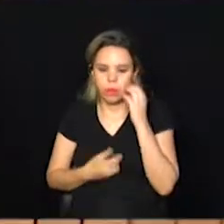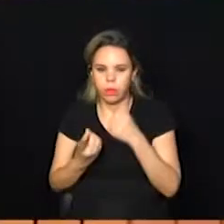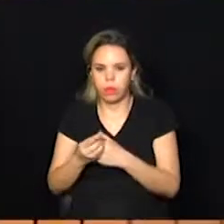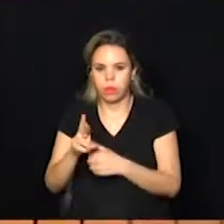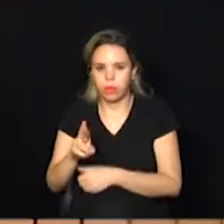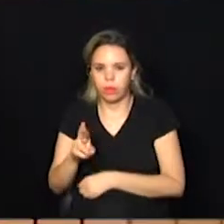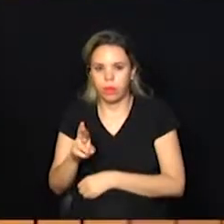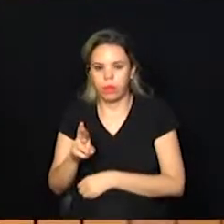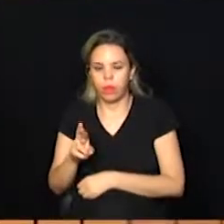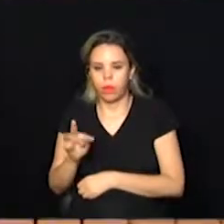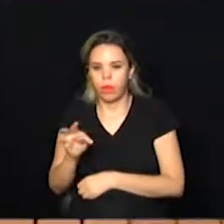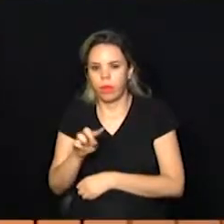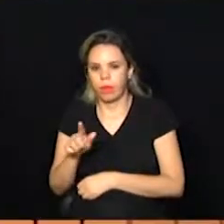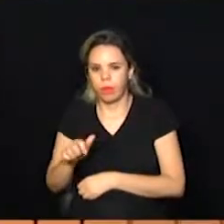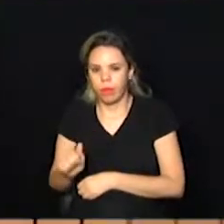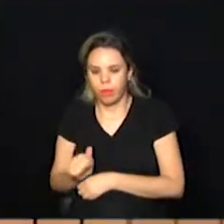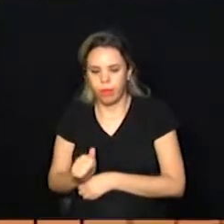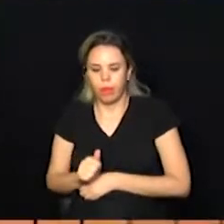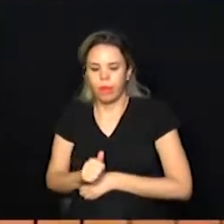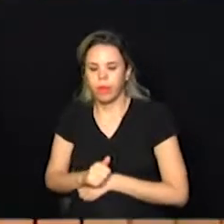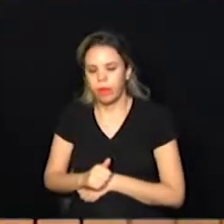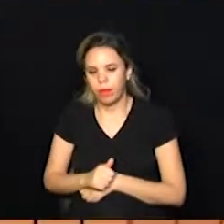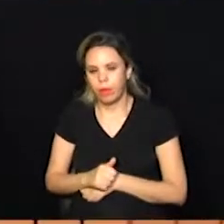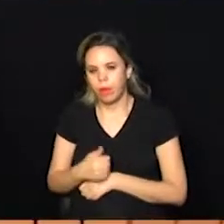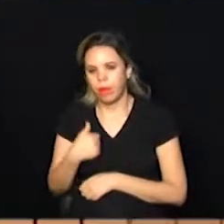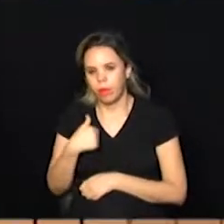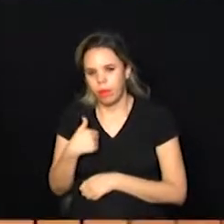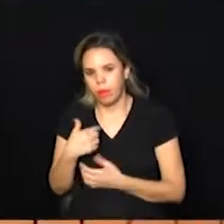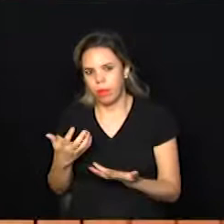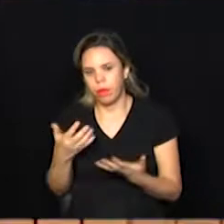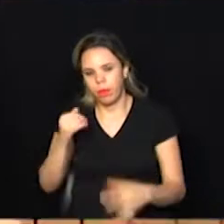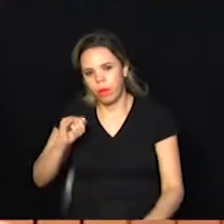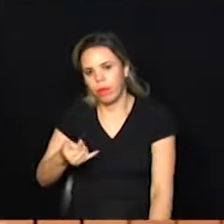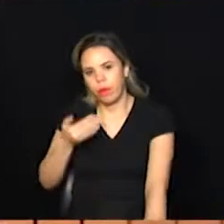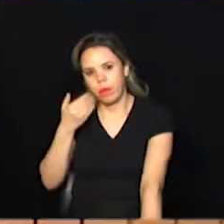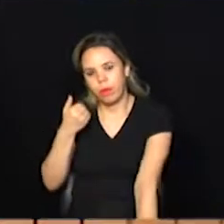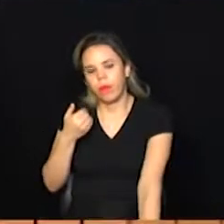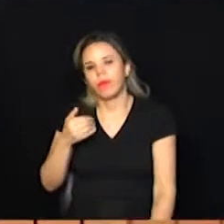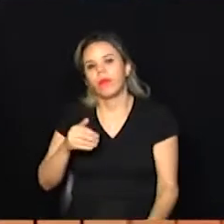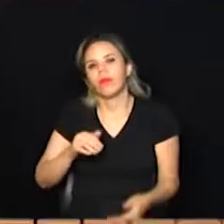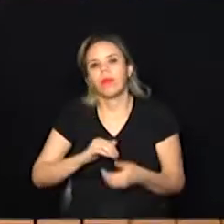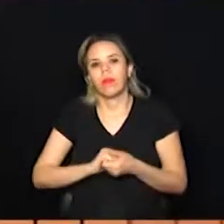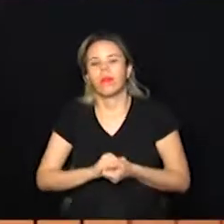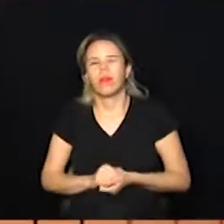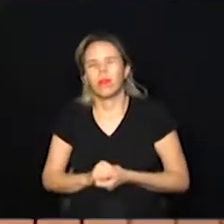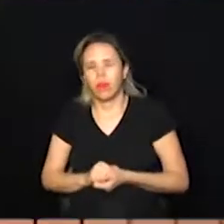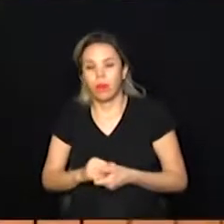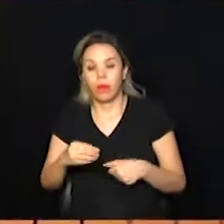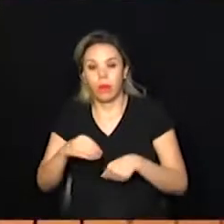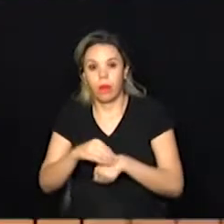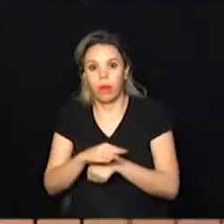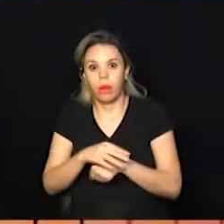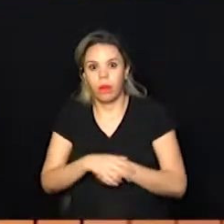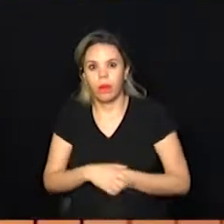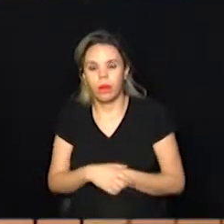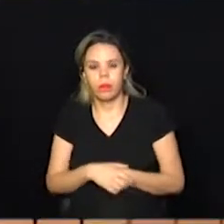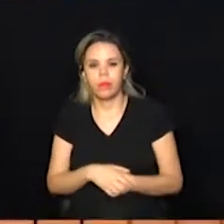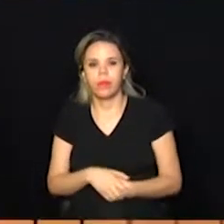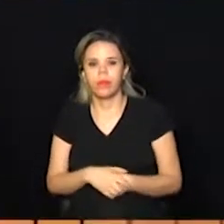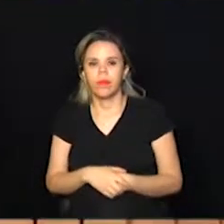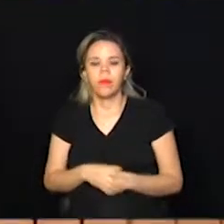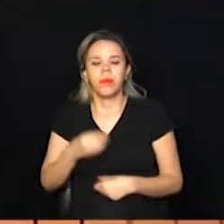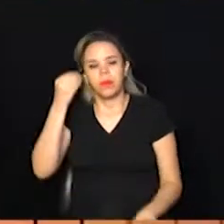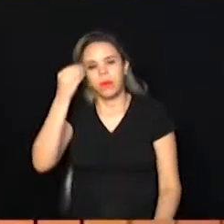Tereza Cristina, com quem eu quero aproveitar aqui para saudar também, que trouxe aí uma